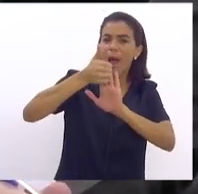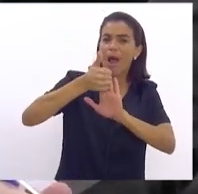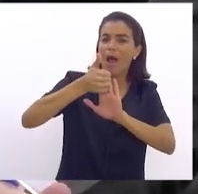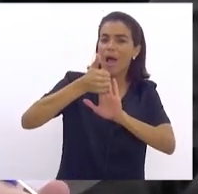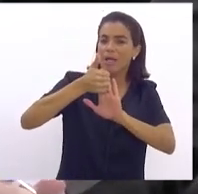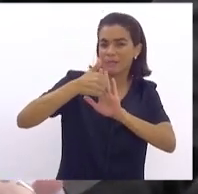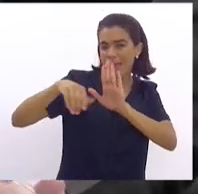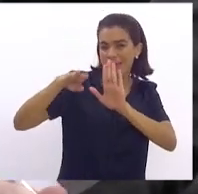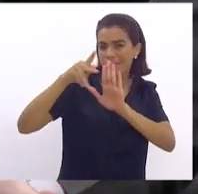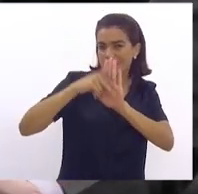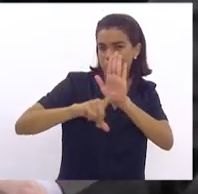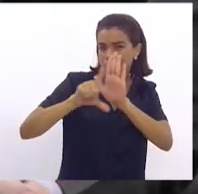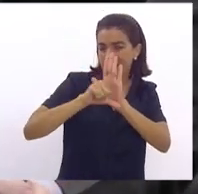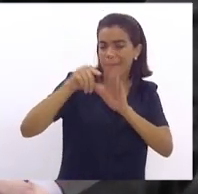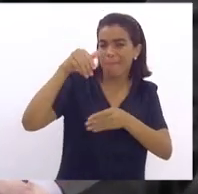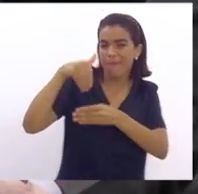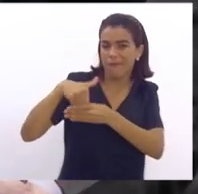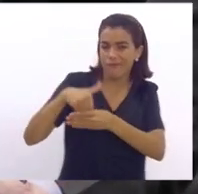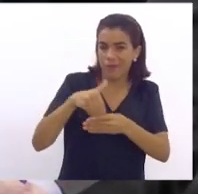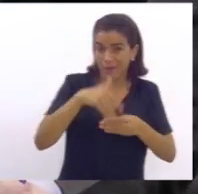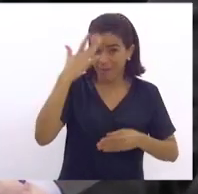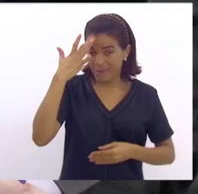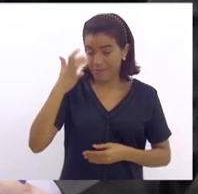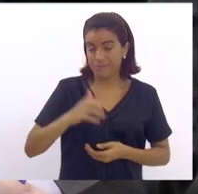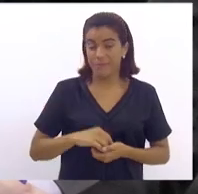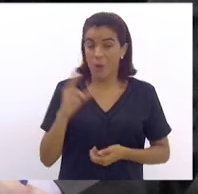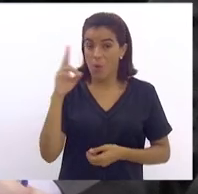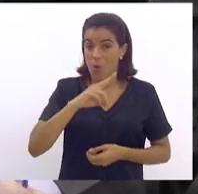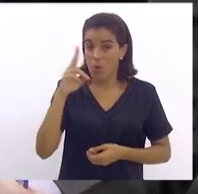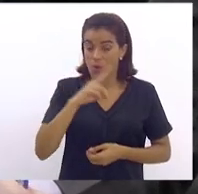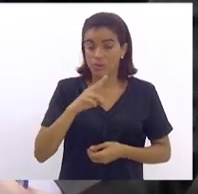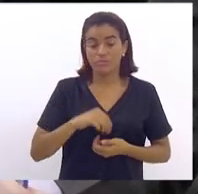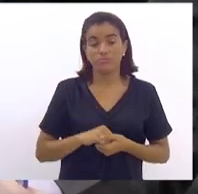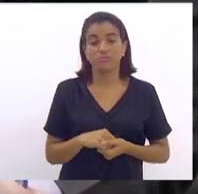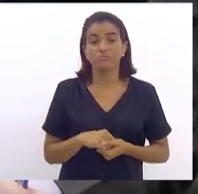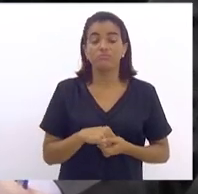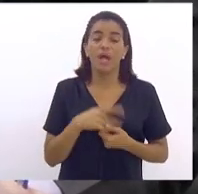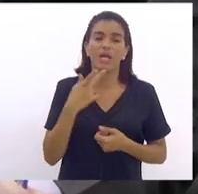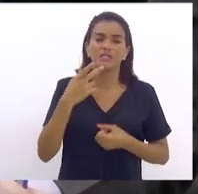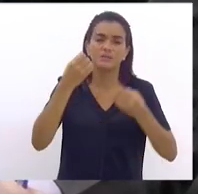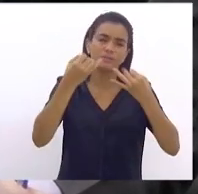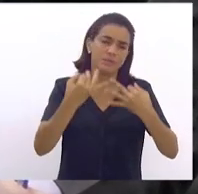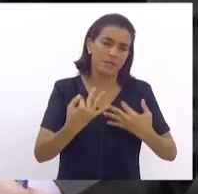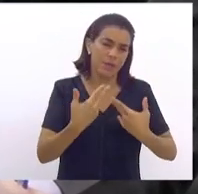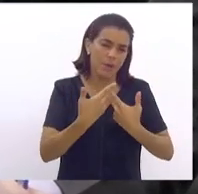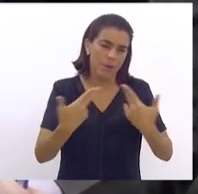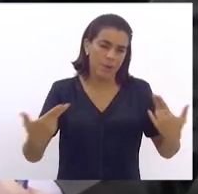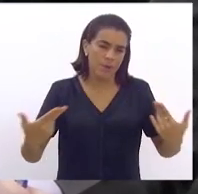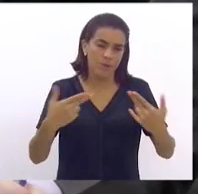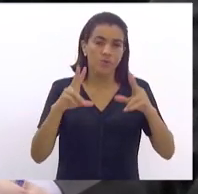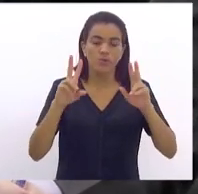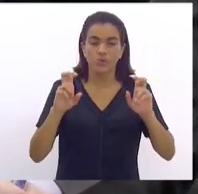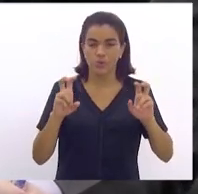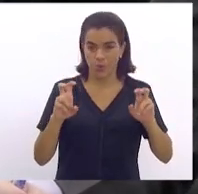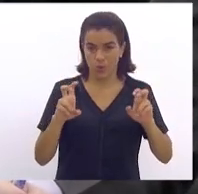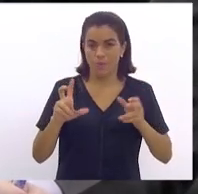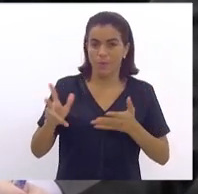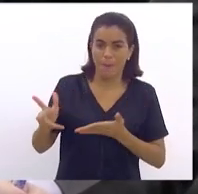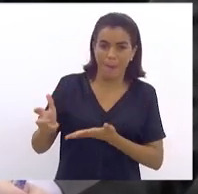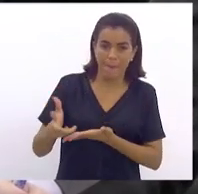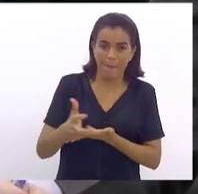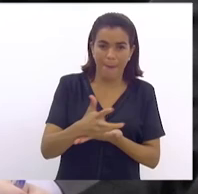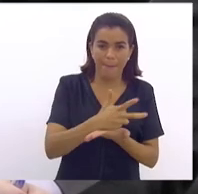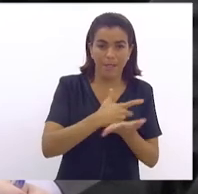tramitação de urgência, para fazer algumas considerações sobre a substituição tributária.